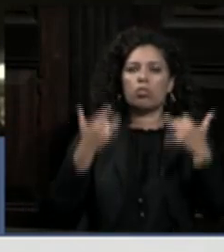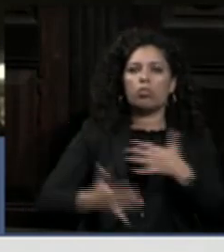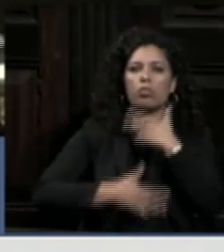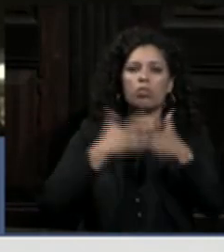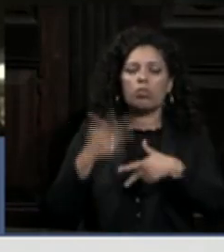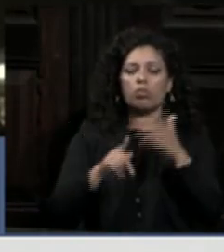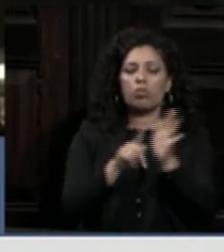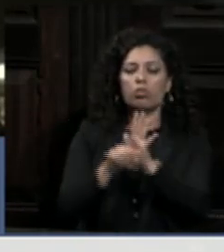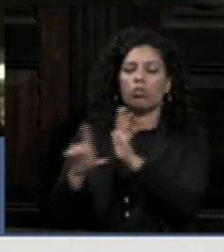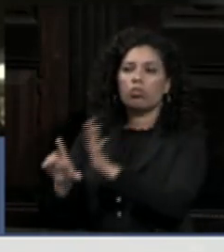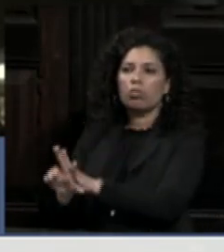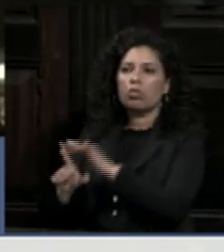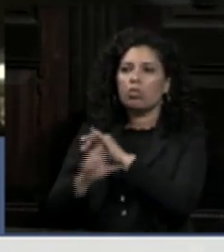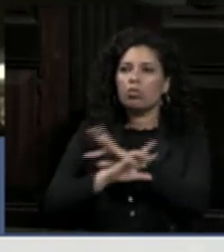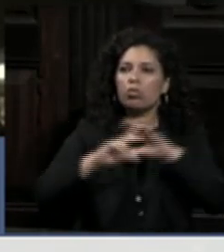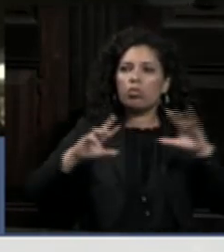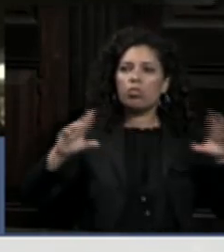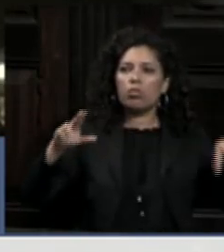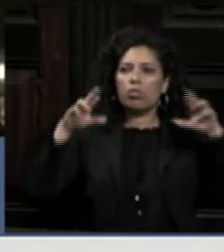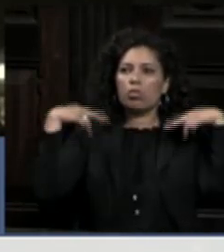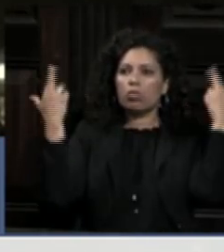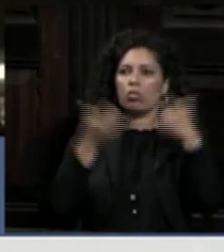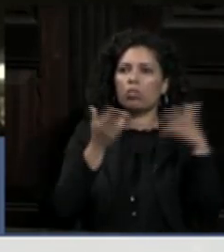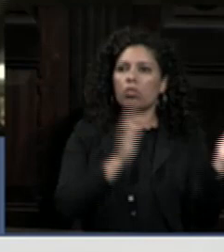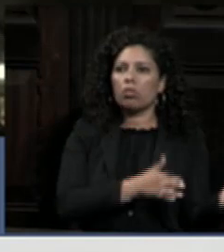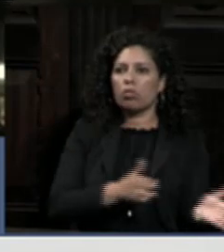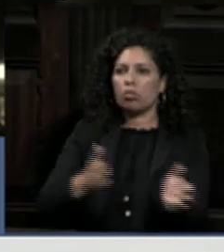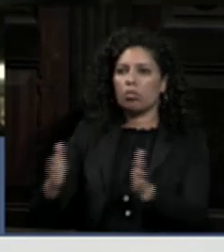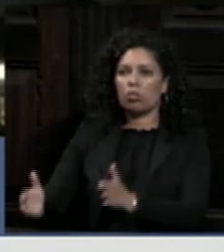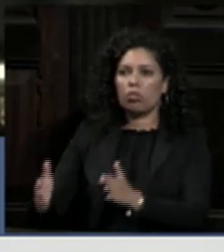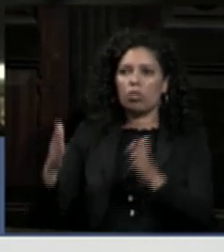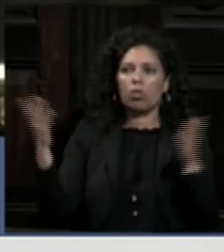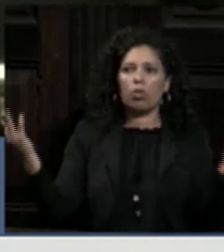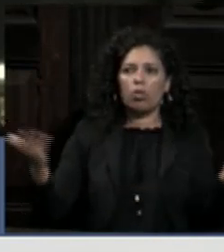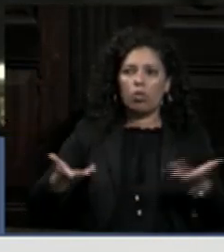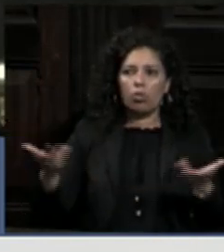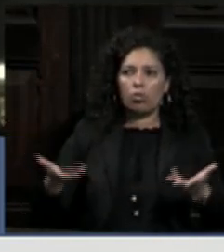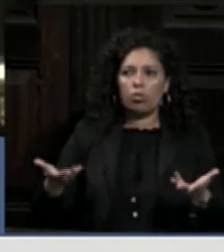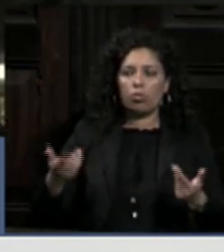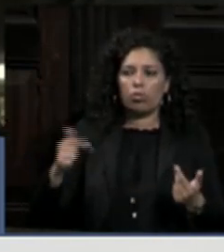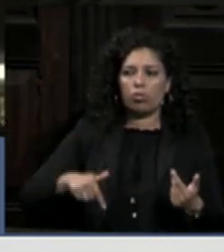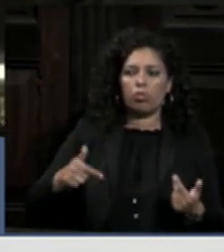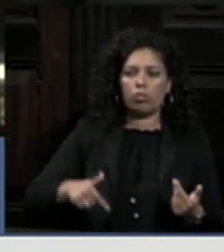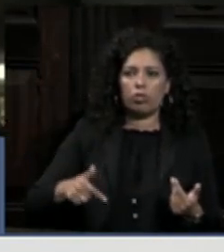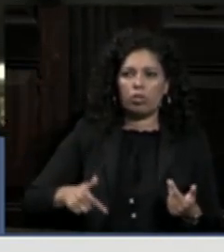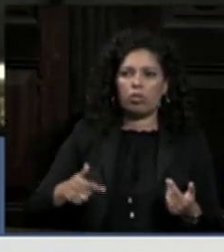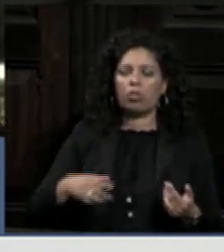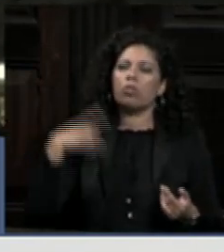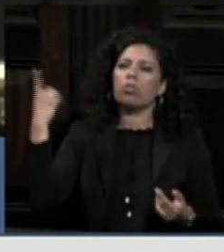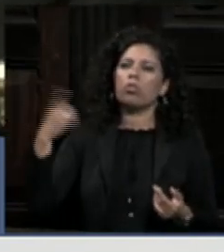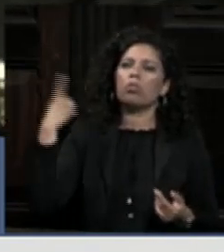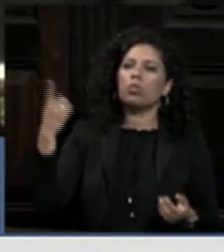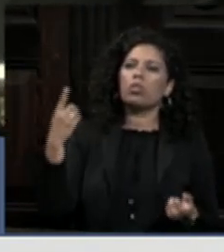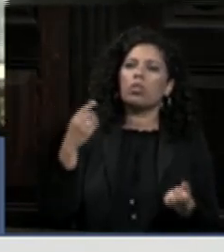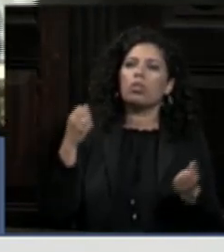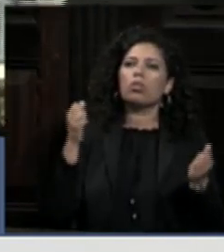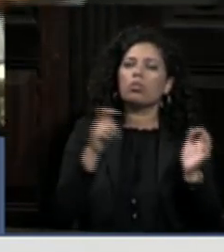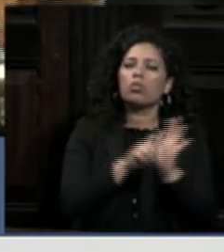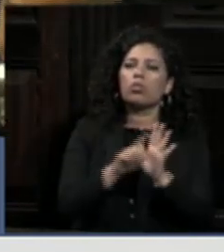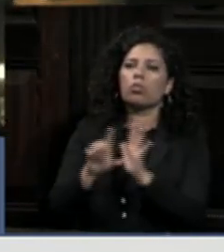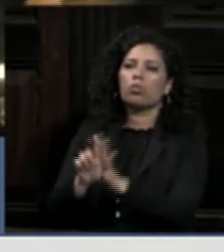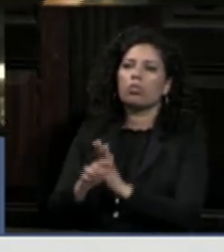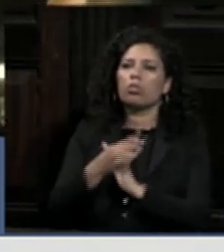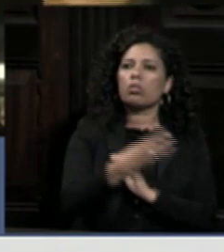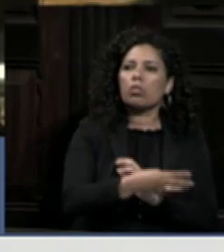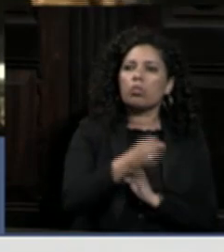jardineiro 2089 2016 e atual deputado samuel malafaia e jorge picciani já dinei número